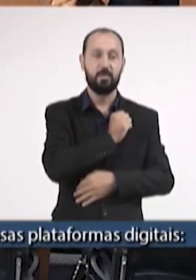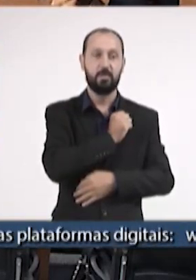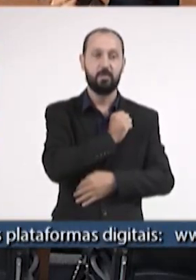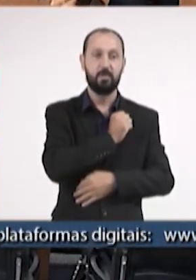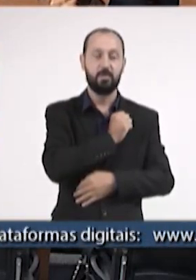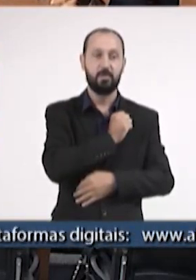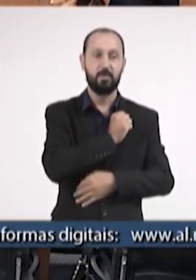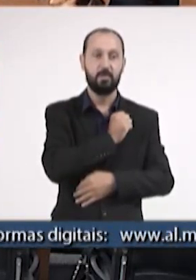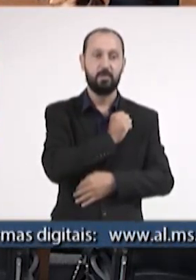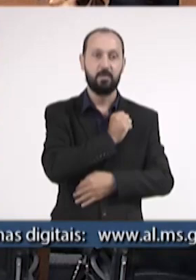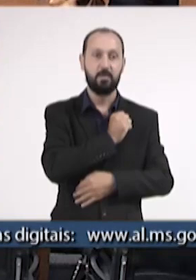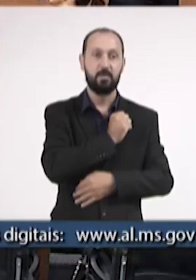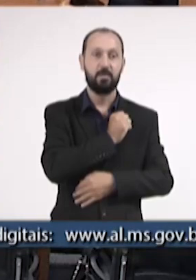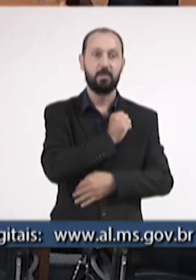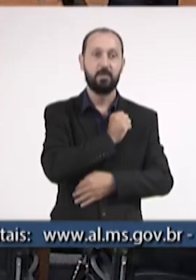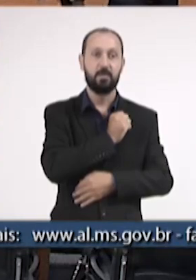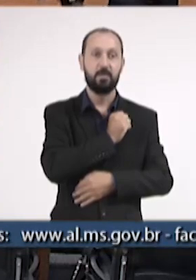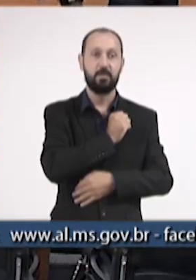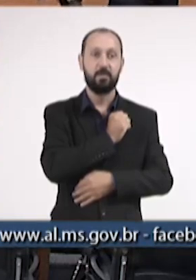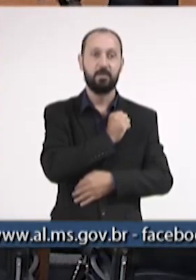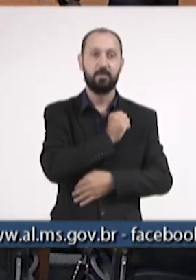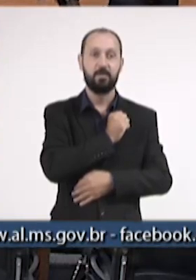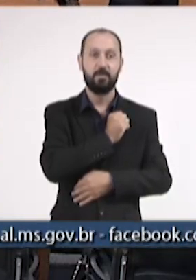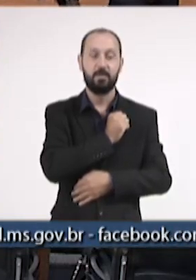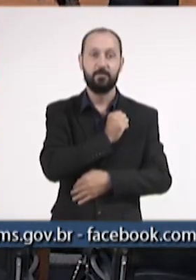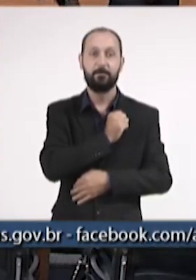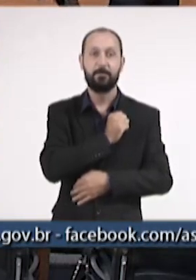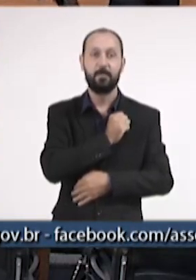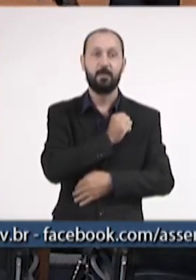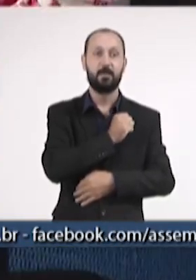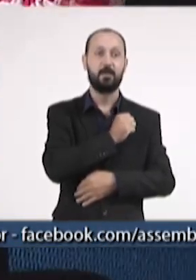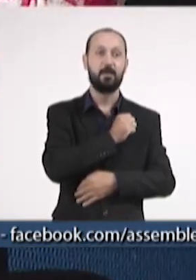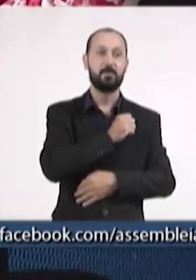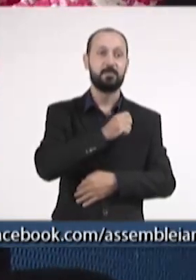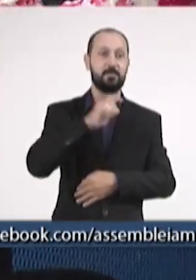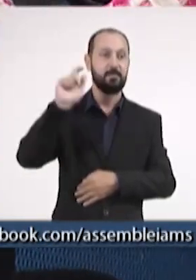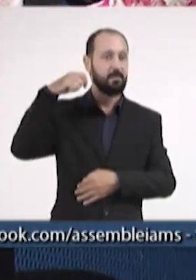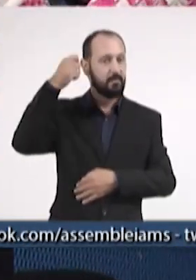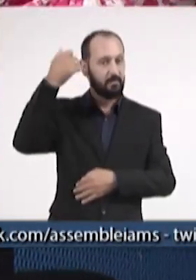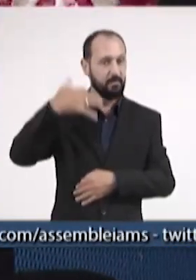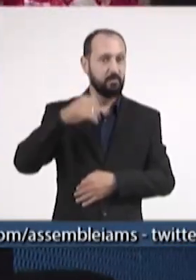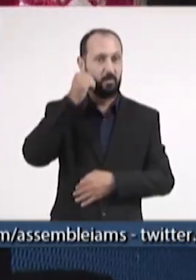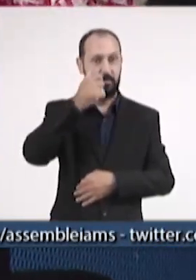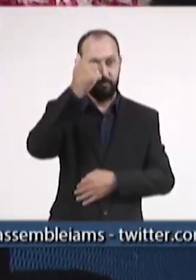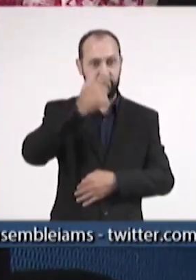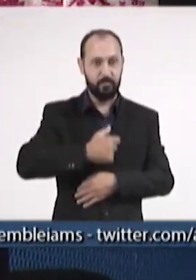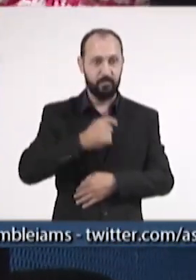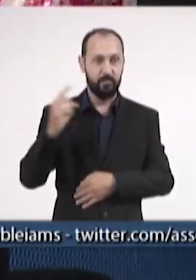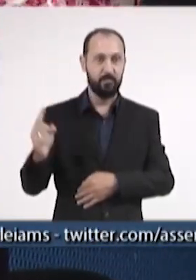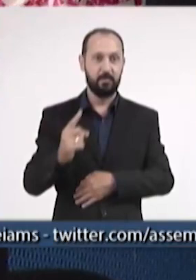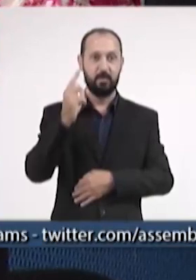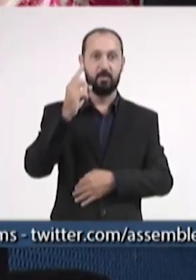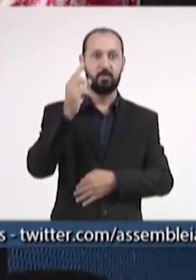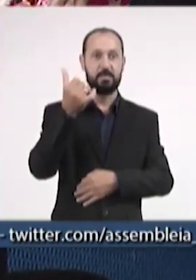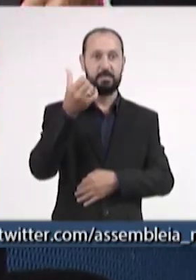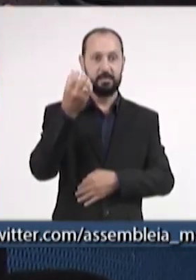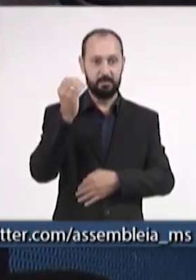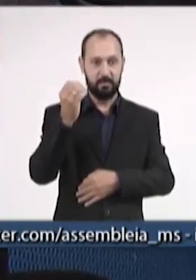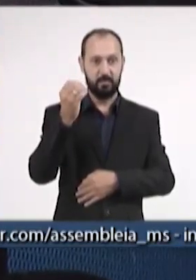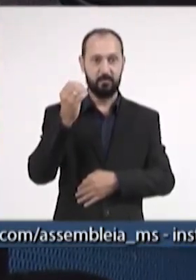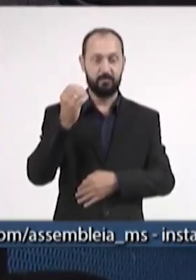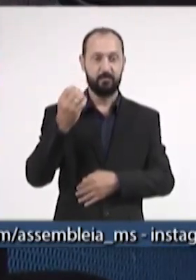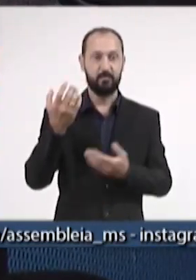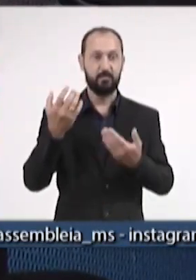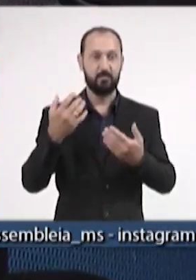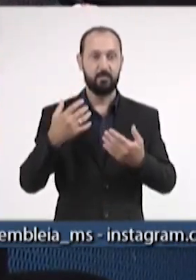tivemos. Tá. Bom, eu sou uma mulher de 1,60m, tô